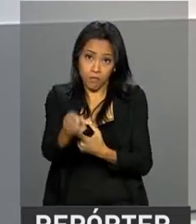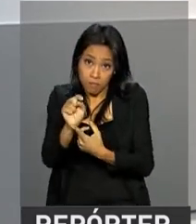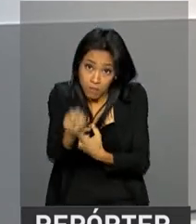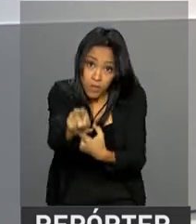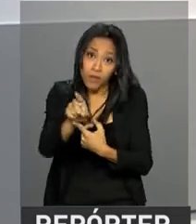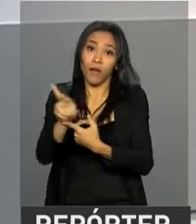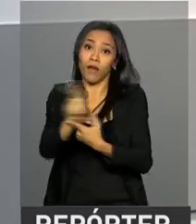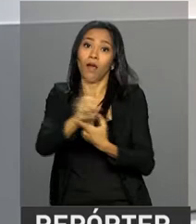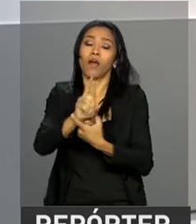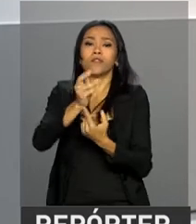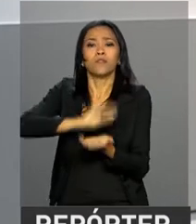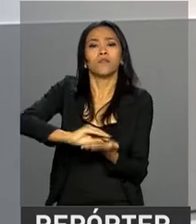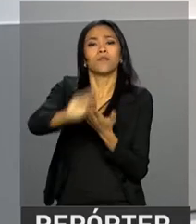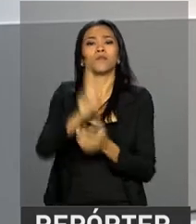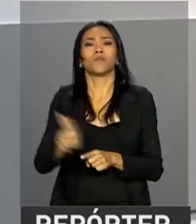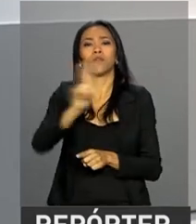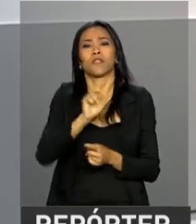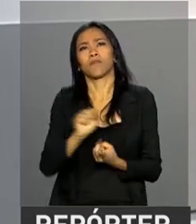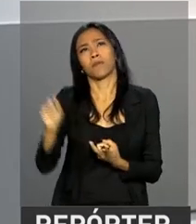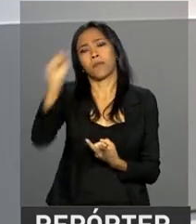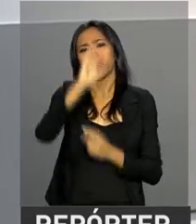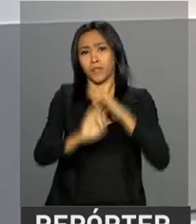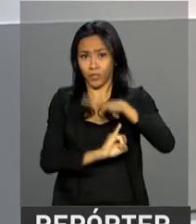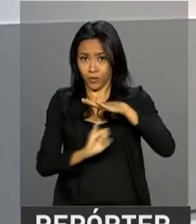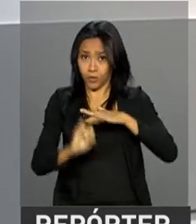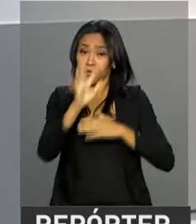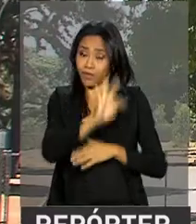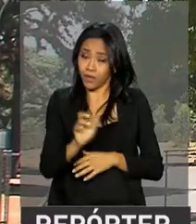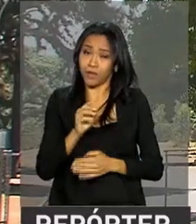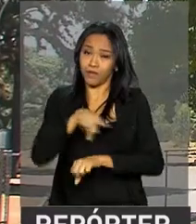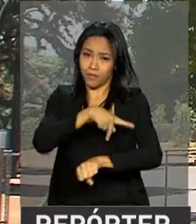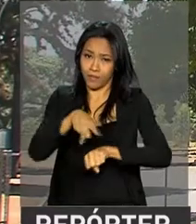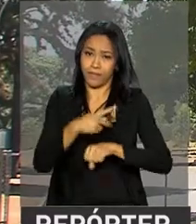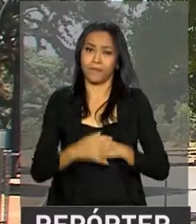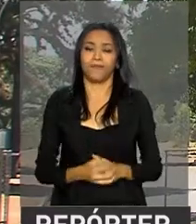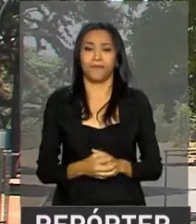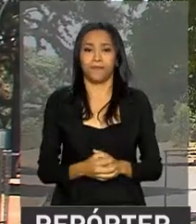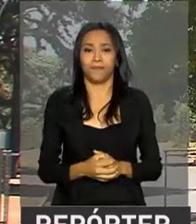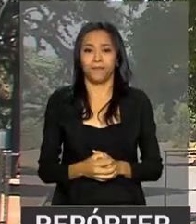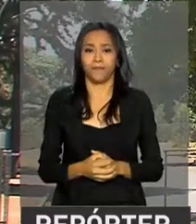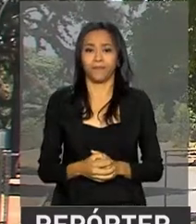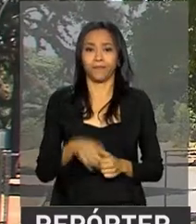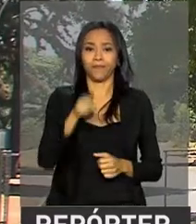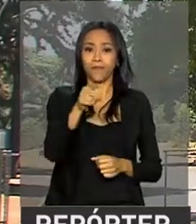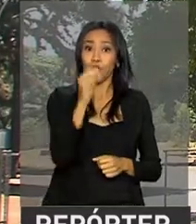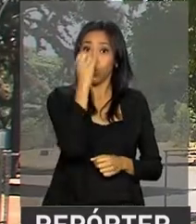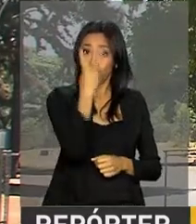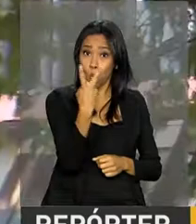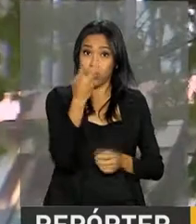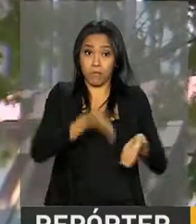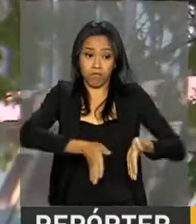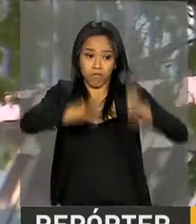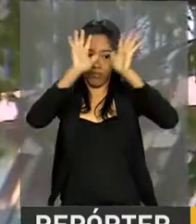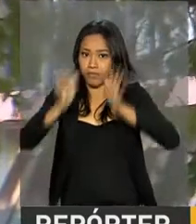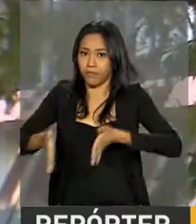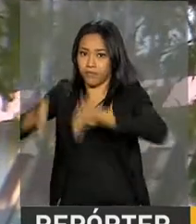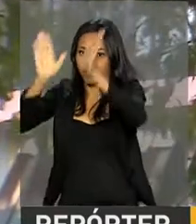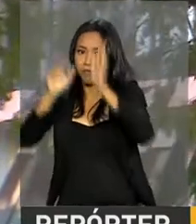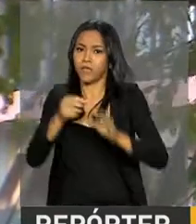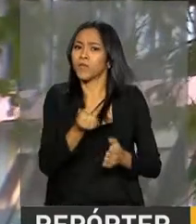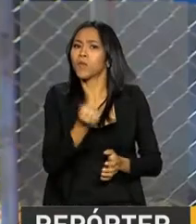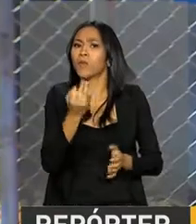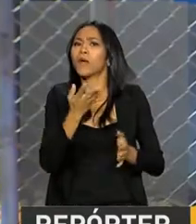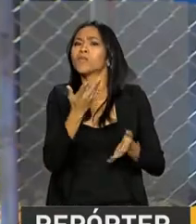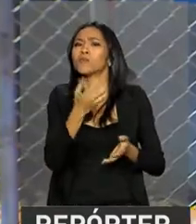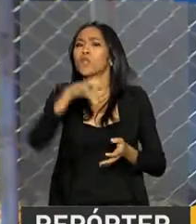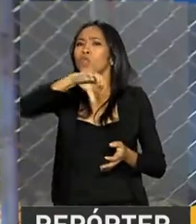universidades e institutos federais em todo o país dois prédios como esse e 90 apartamentos